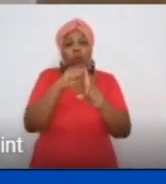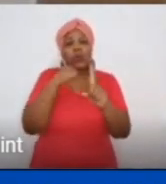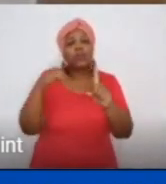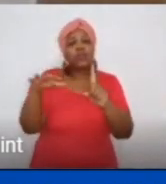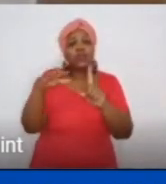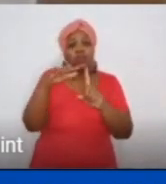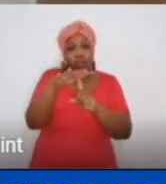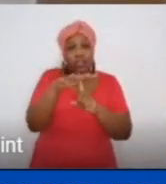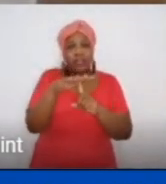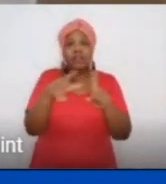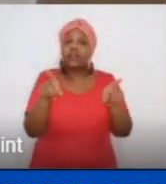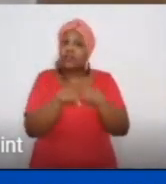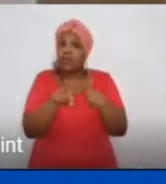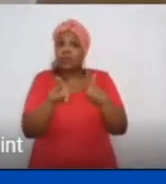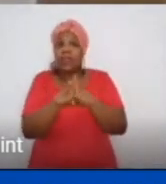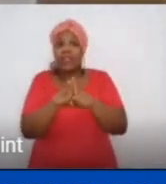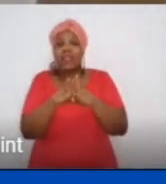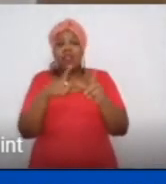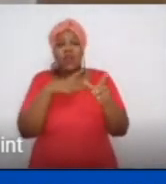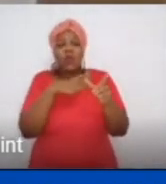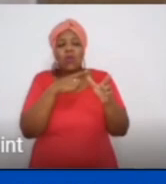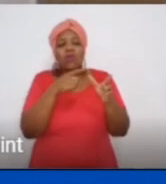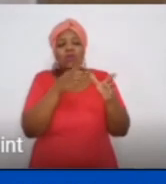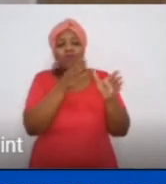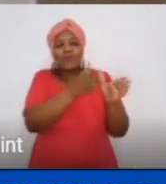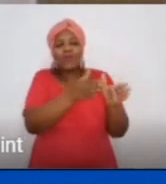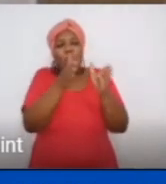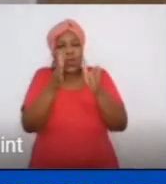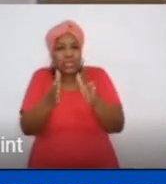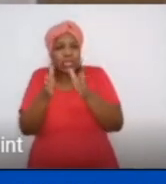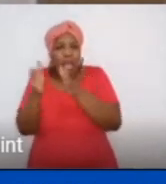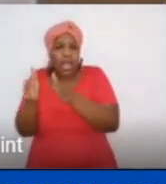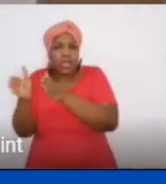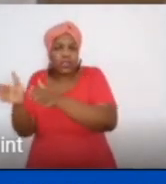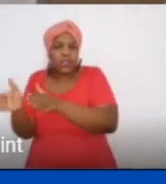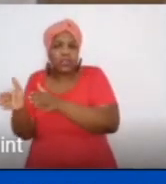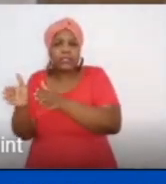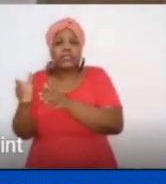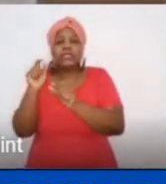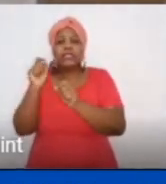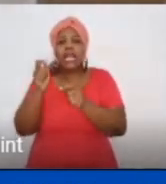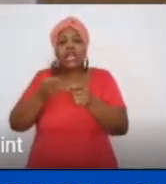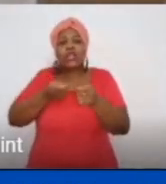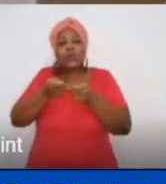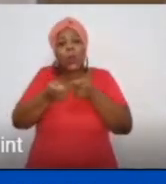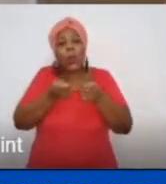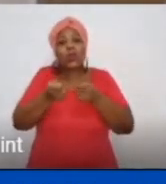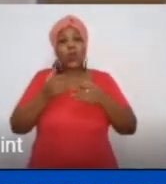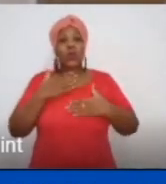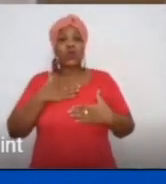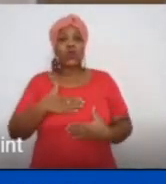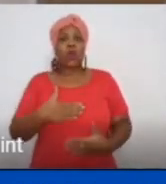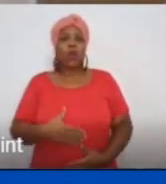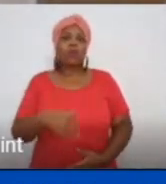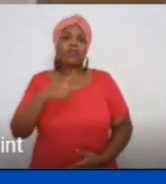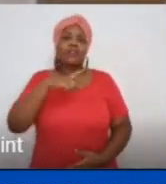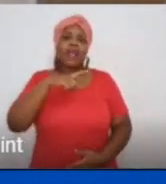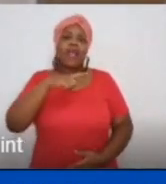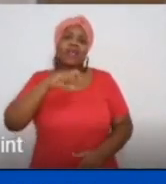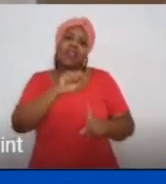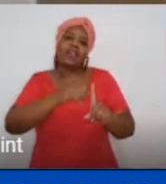né, vamos dizer assim, de controle dos corpos que estão na